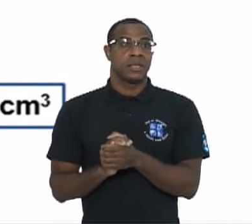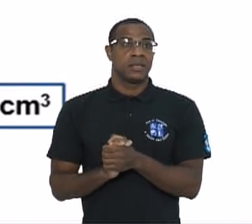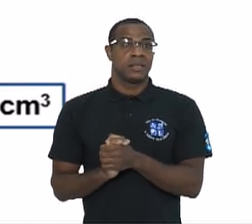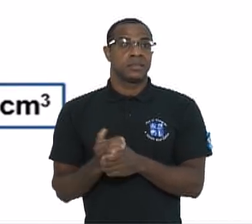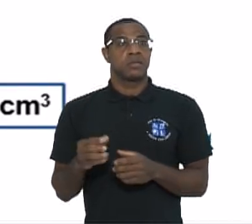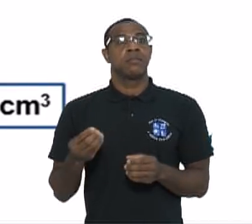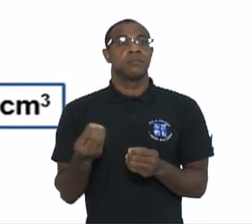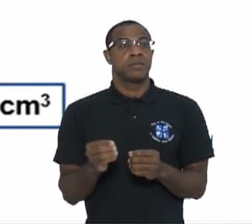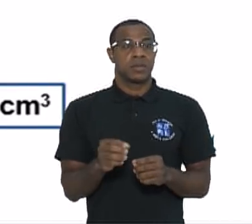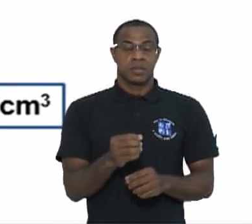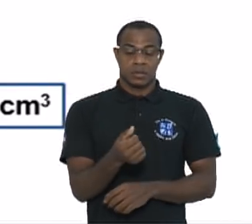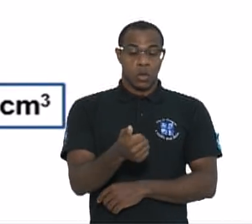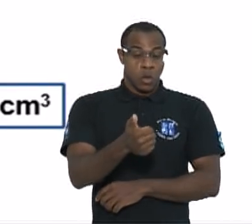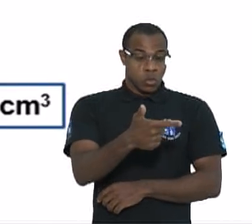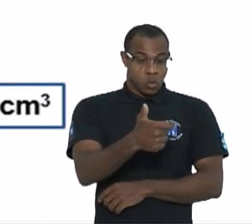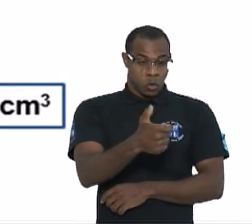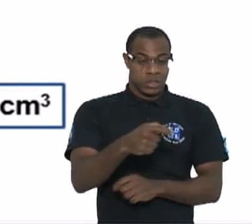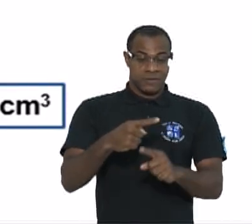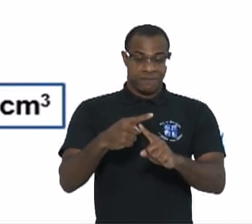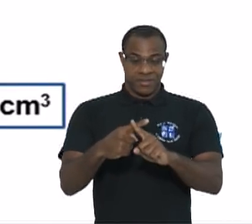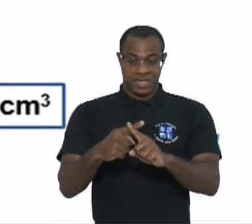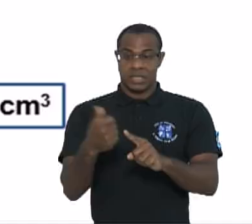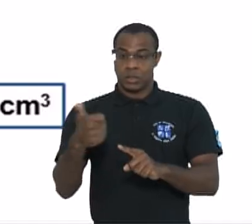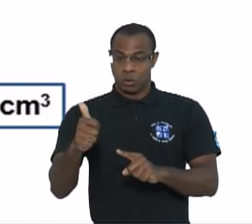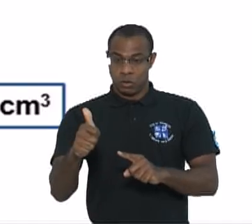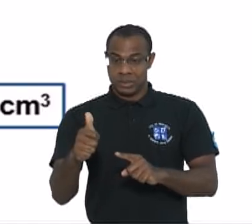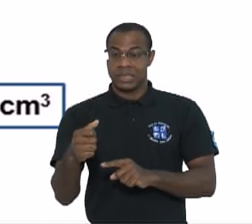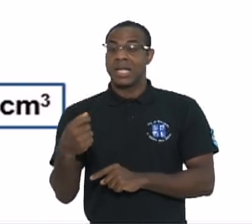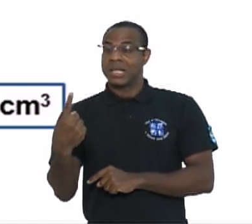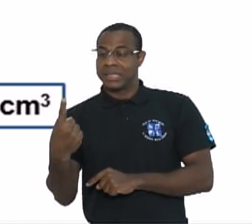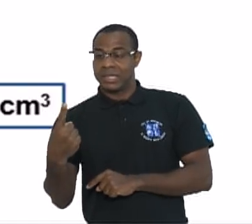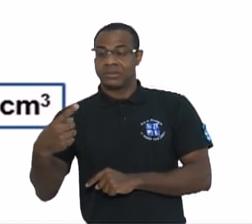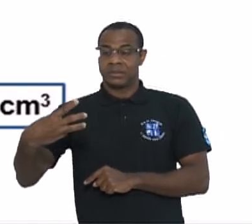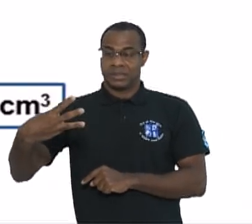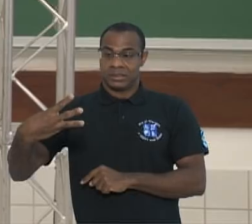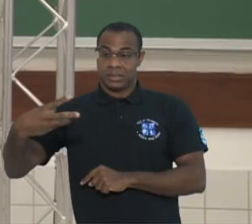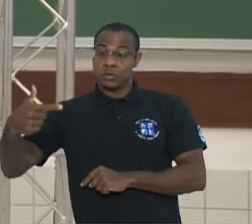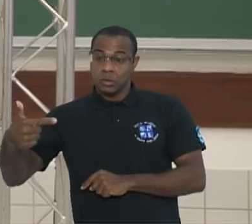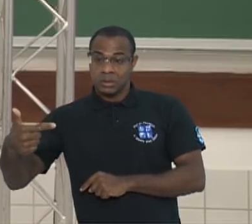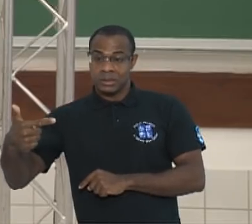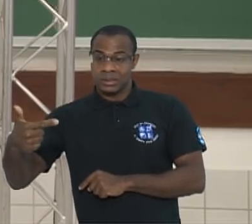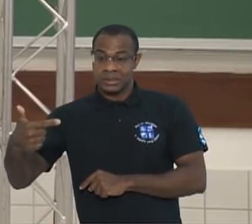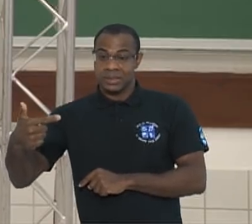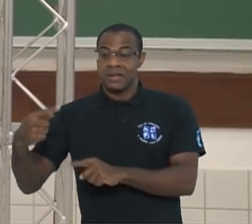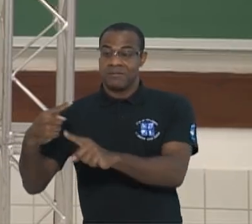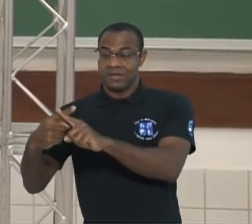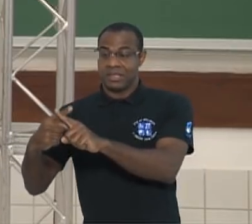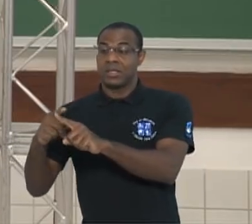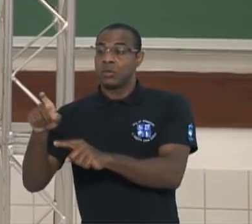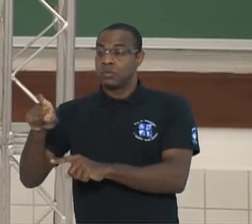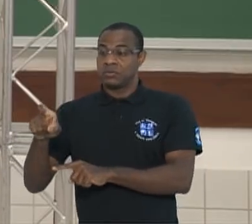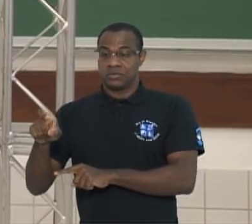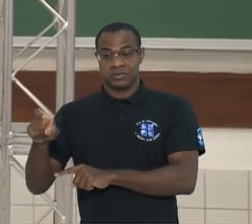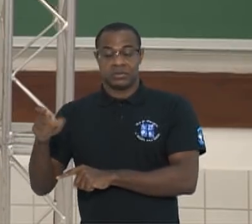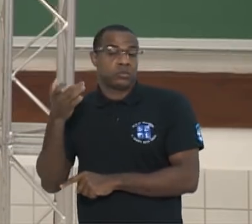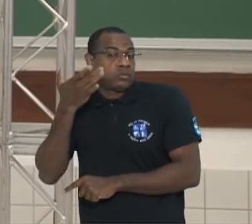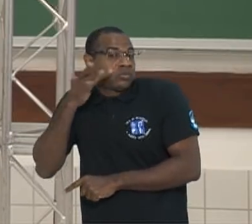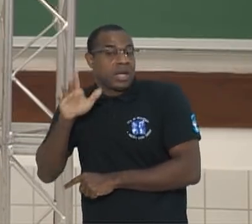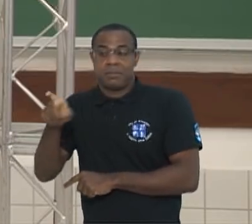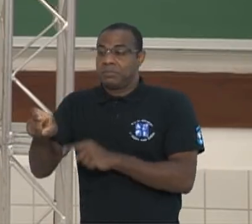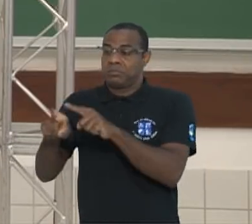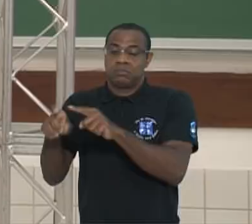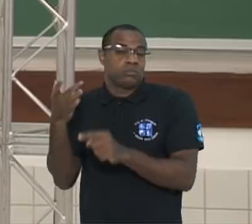vezes 11, 132. Vezes o x, que nós não sabemos, ficou 132x